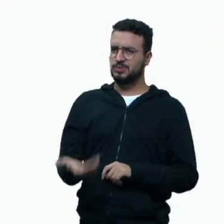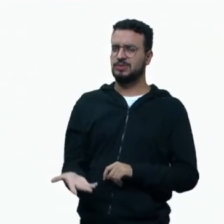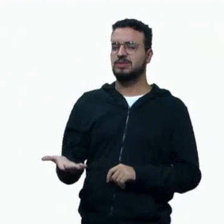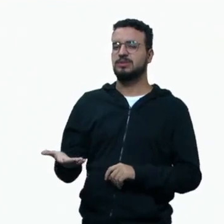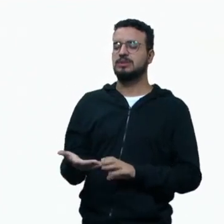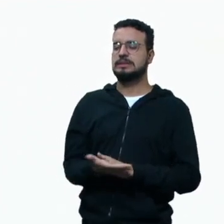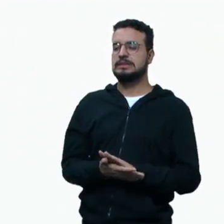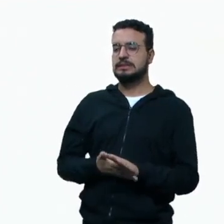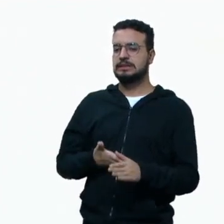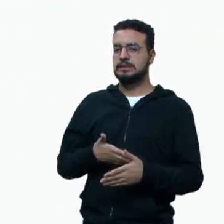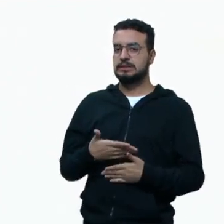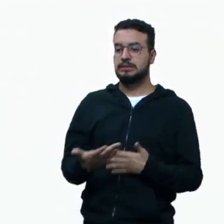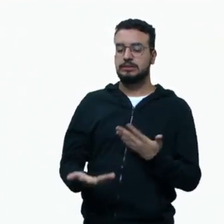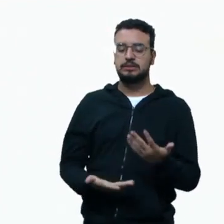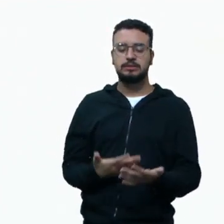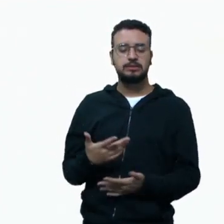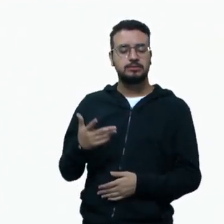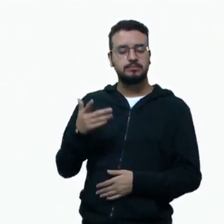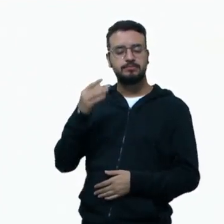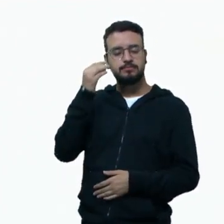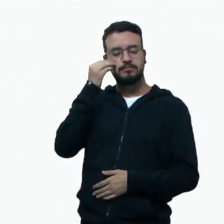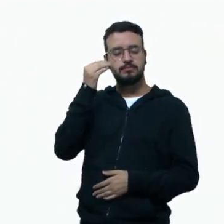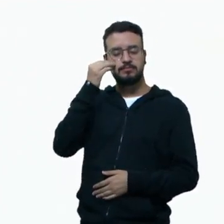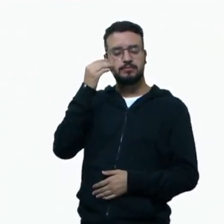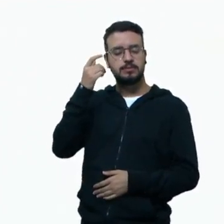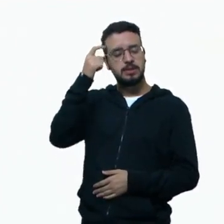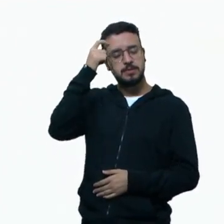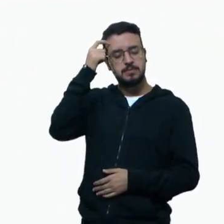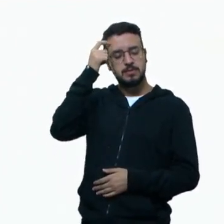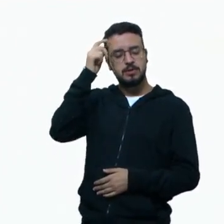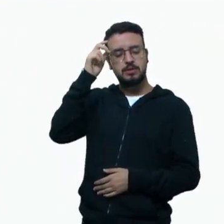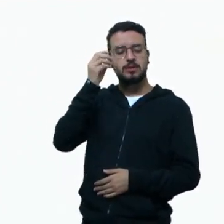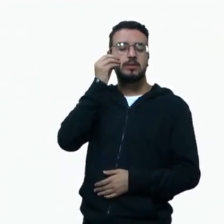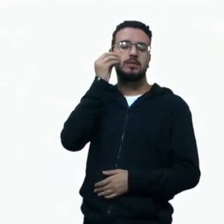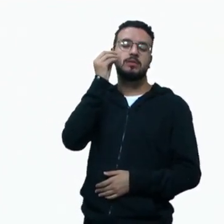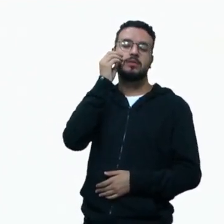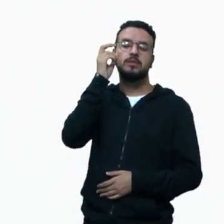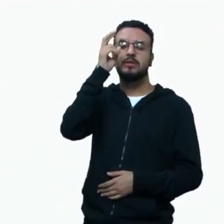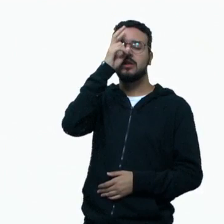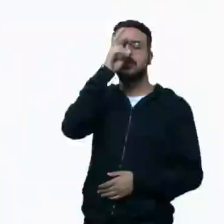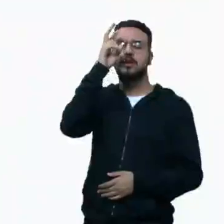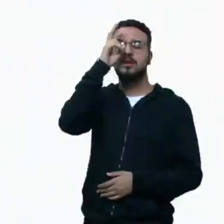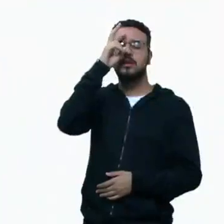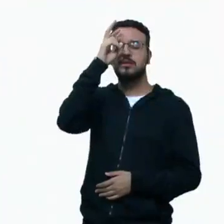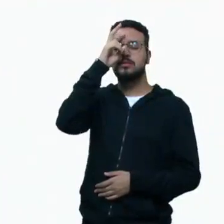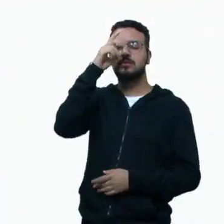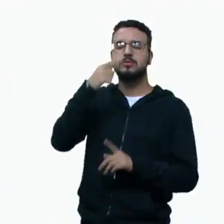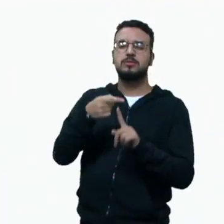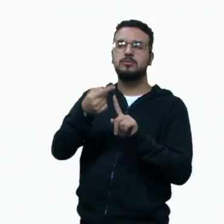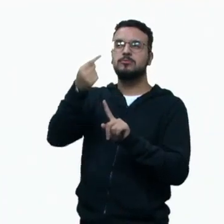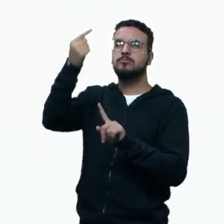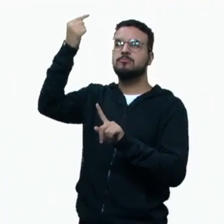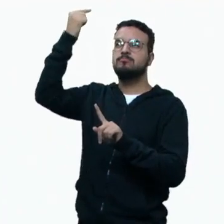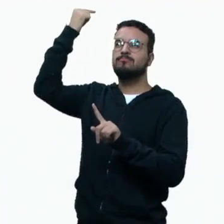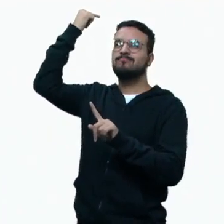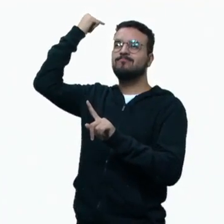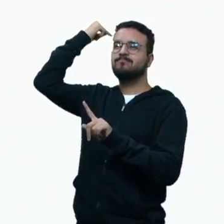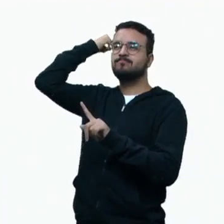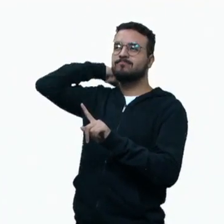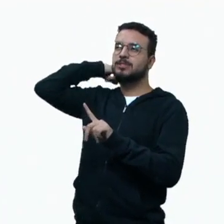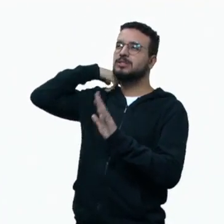a partir disso, você puxa lá na sua memória, tentando lembrar se alguma vez na sua vida você já esteve